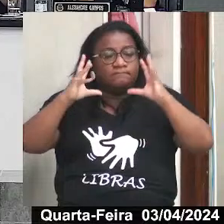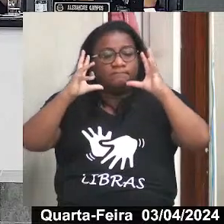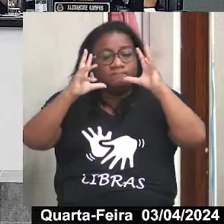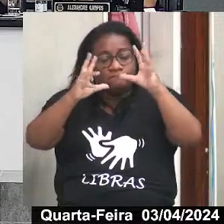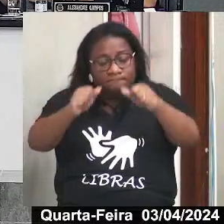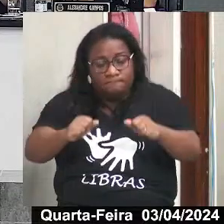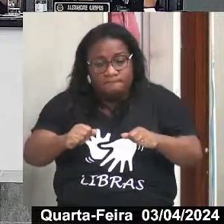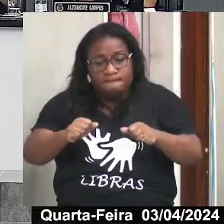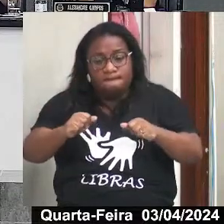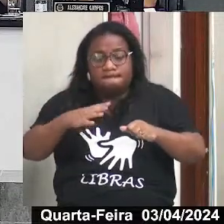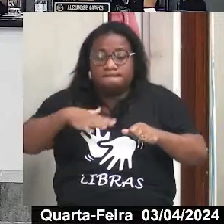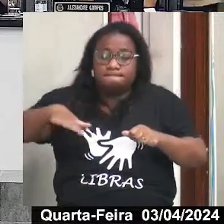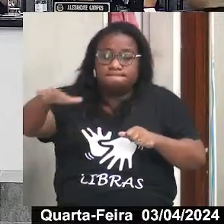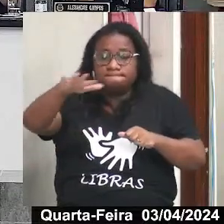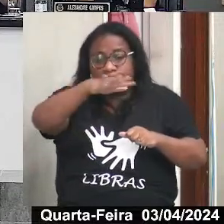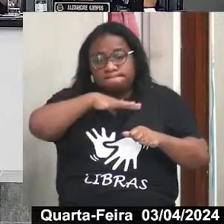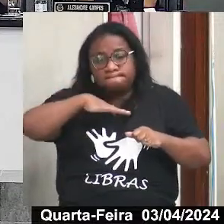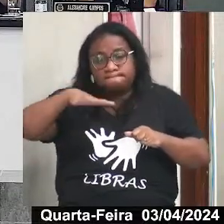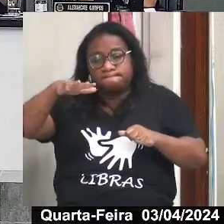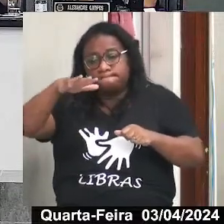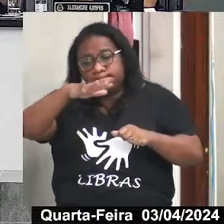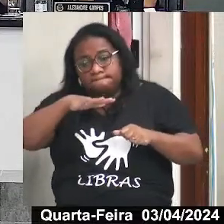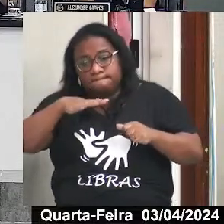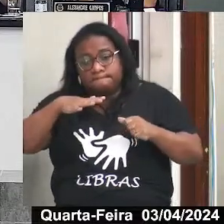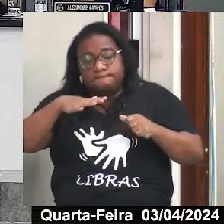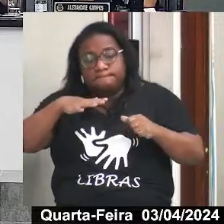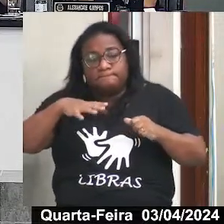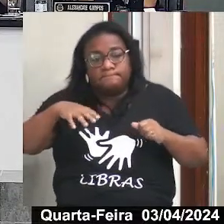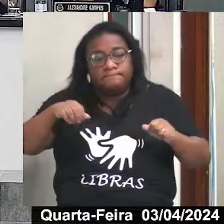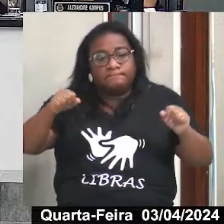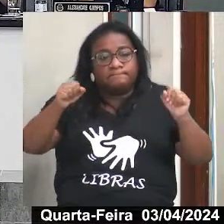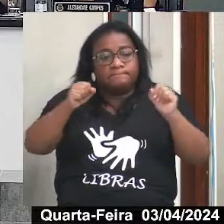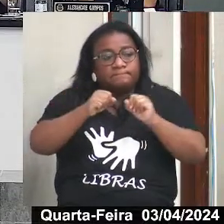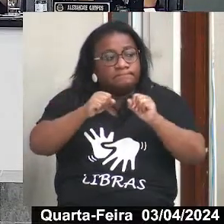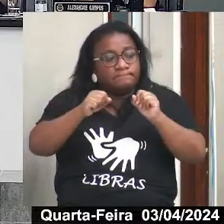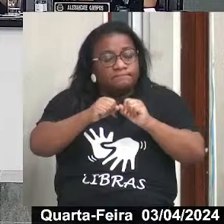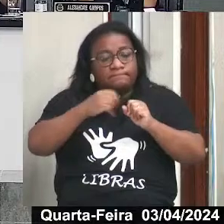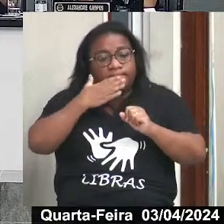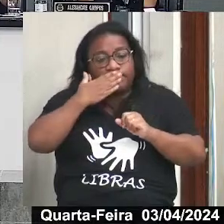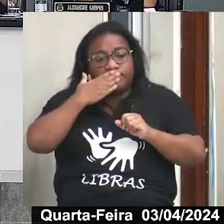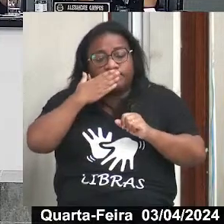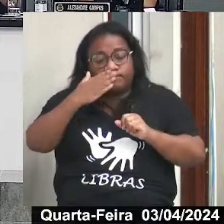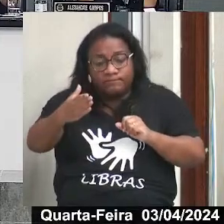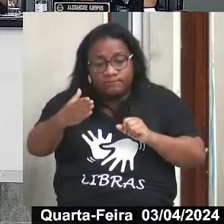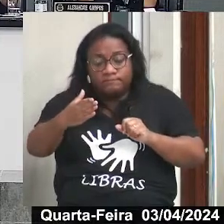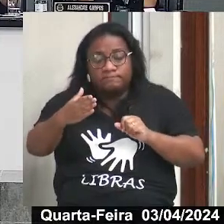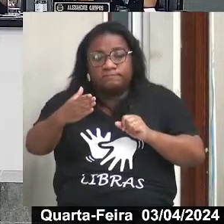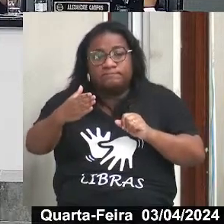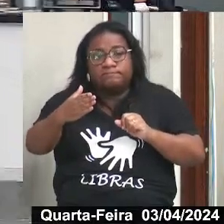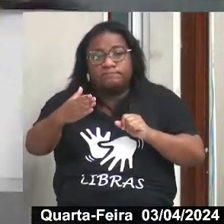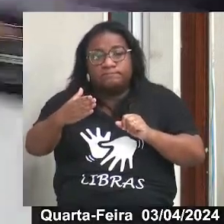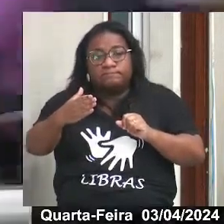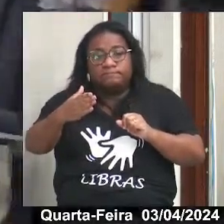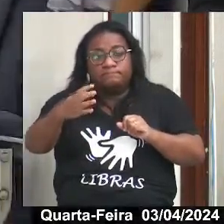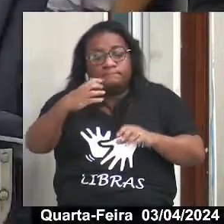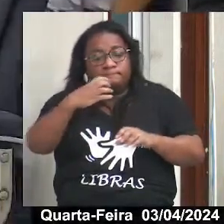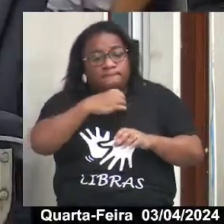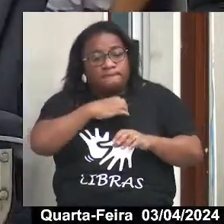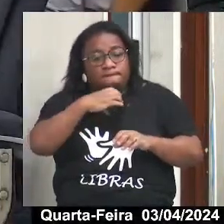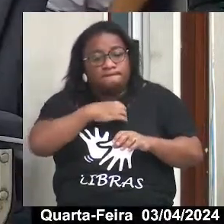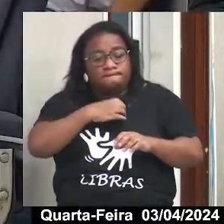Nobres colegas vereadores, público presente, eu fiz esse pedido de moção de pesar,